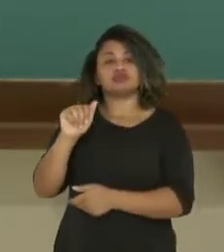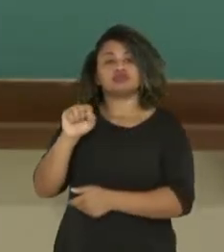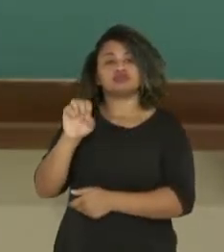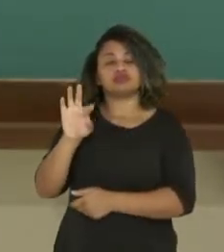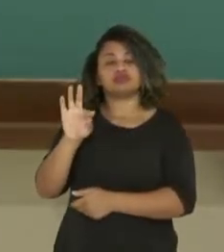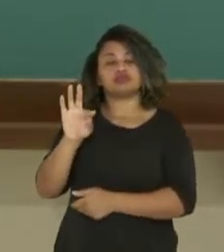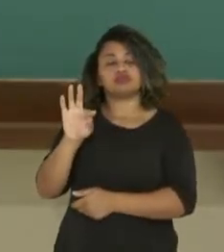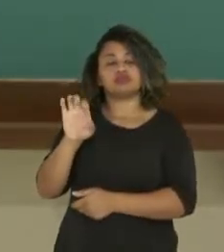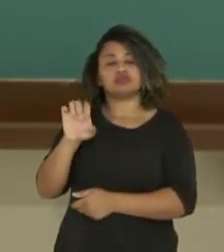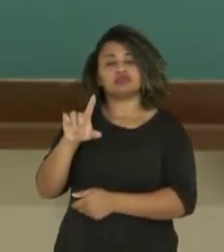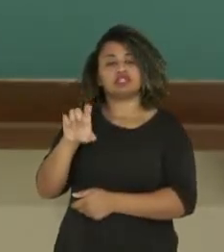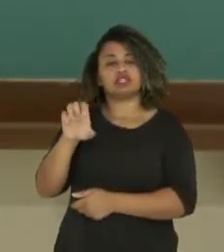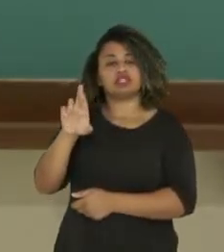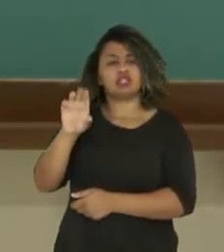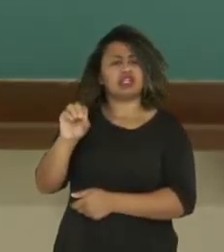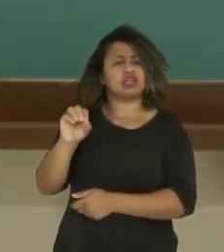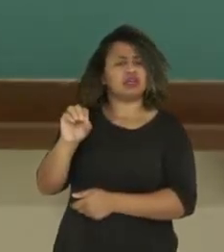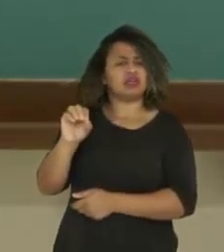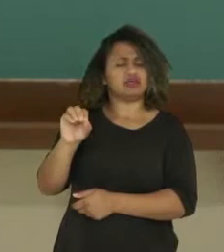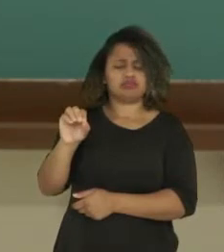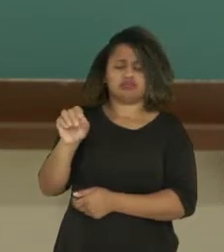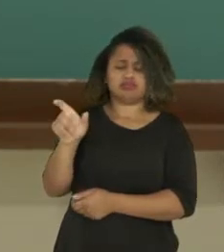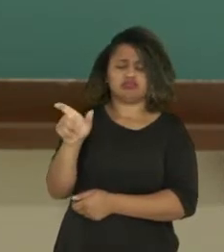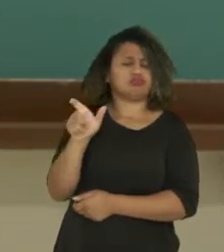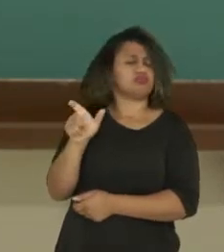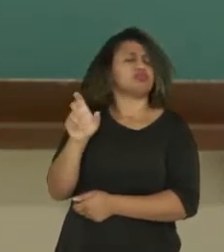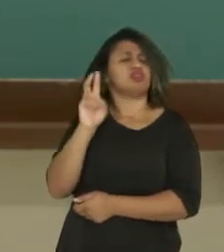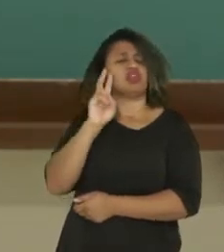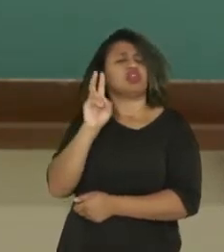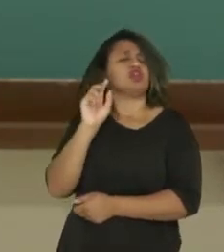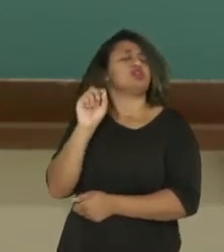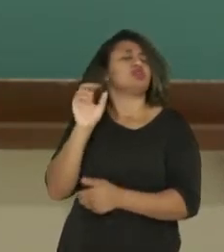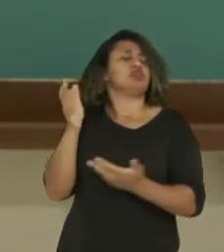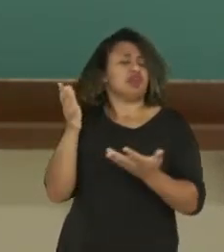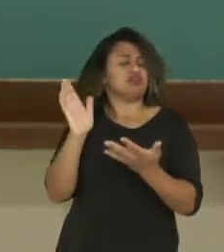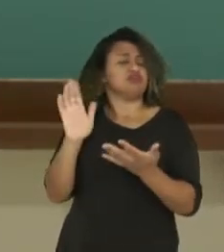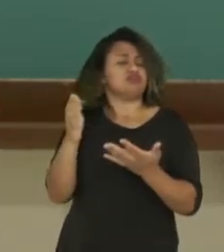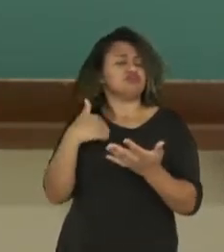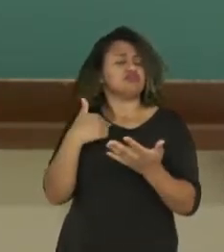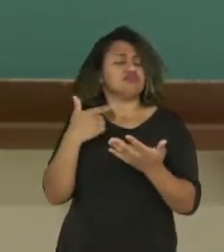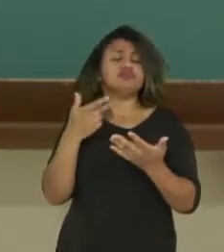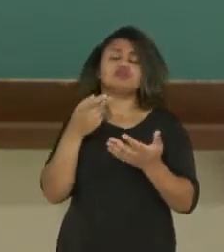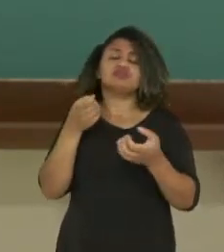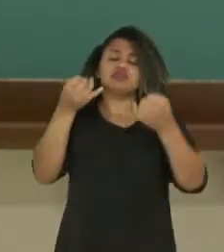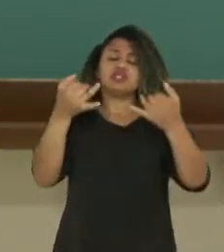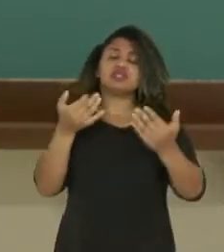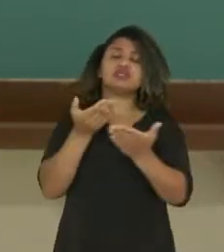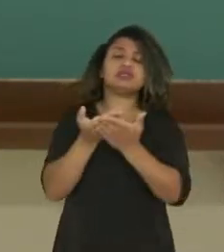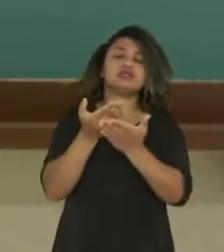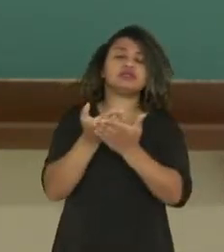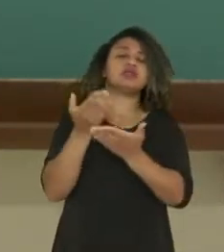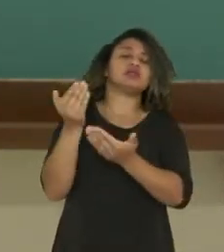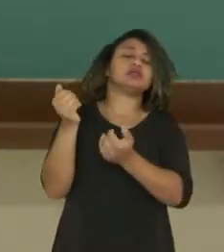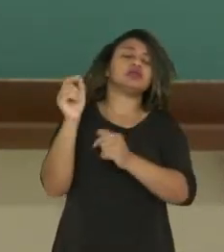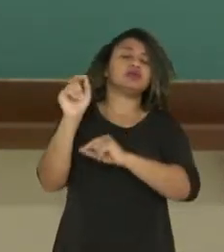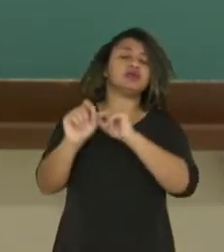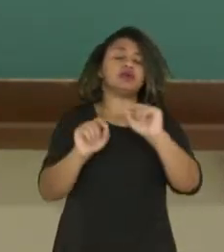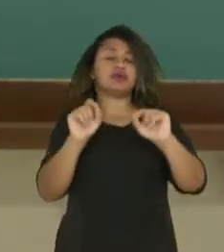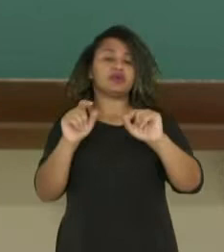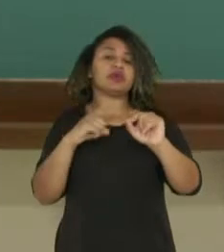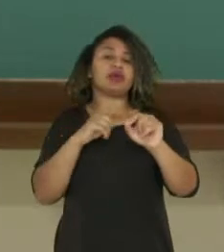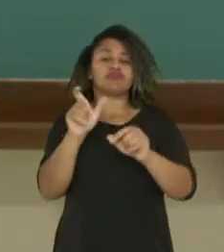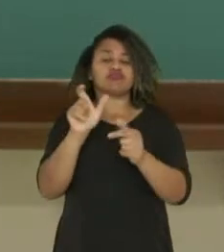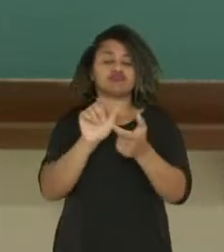Pasteleiro, recorda o que será? Né? Já temos discutido nas aulas de língua espanhola, né?